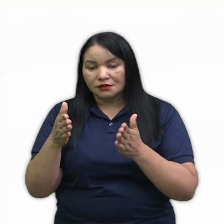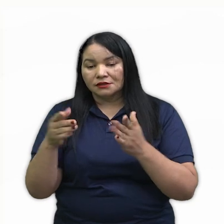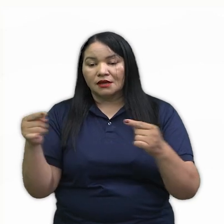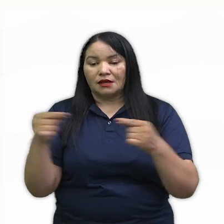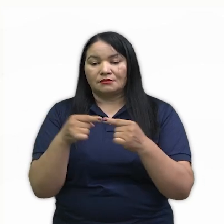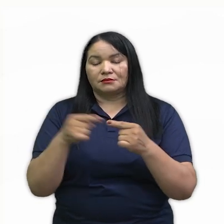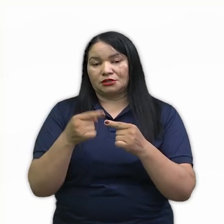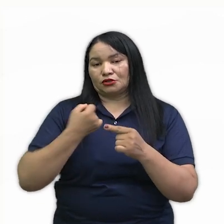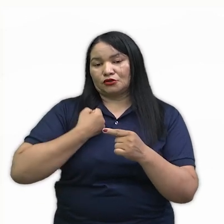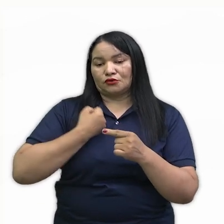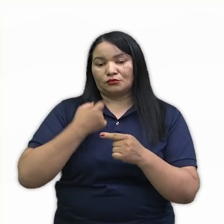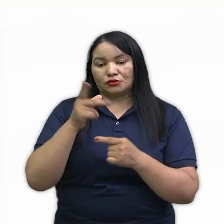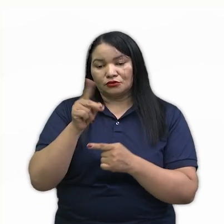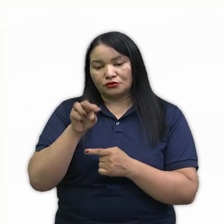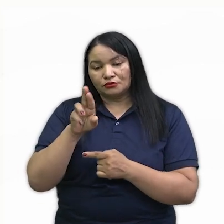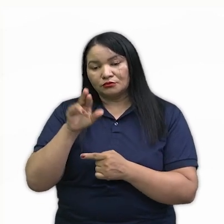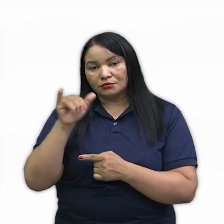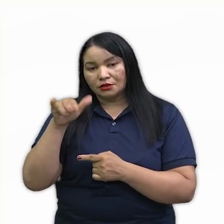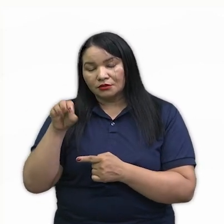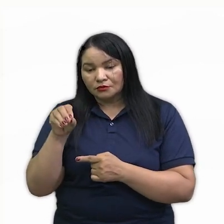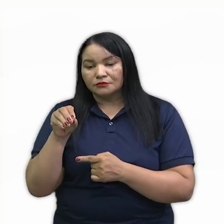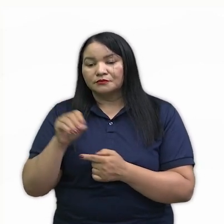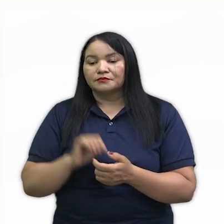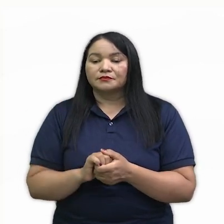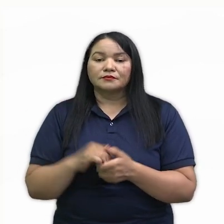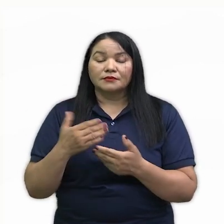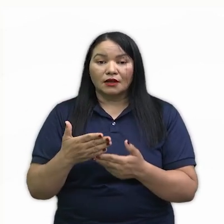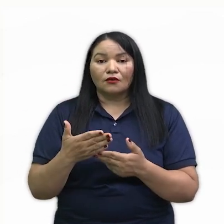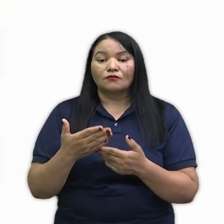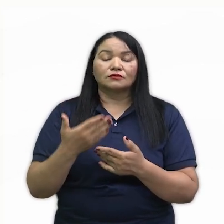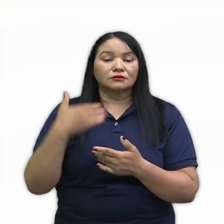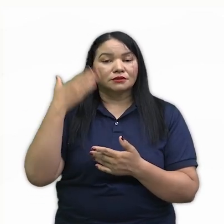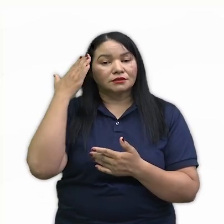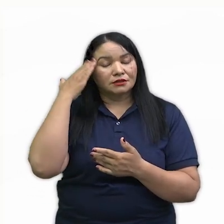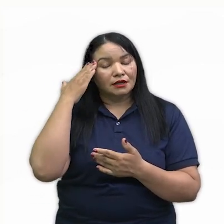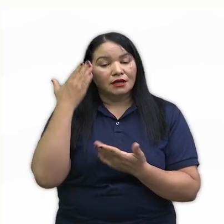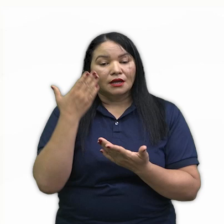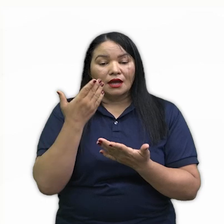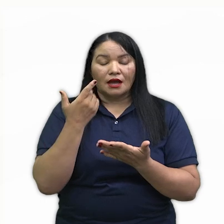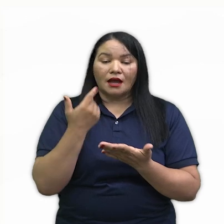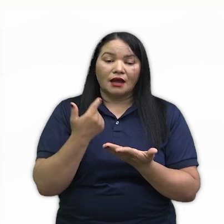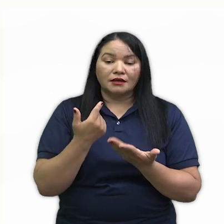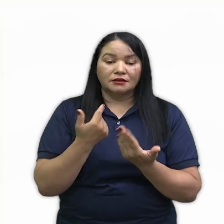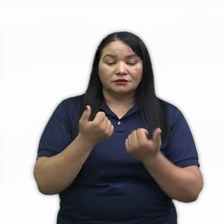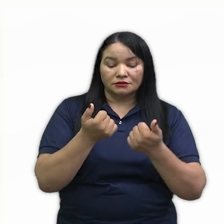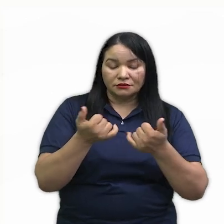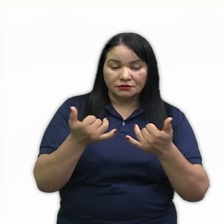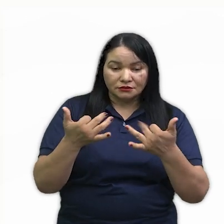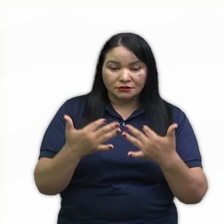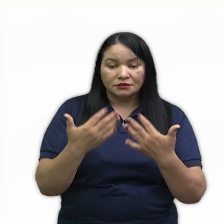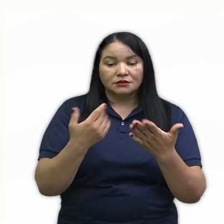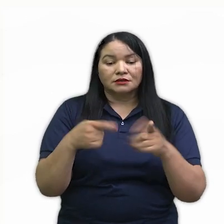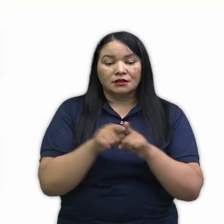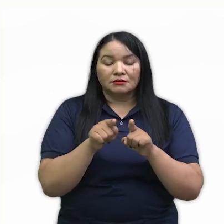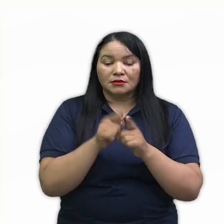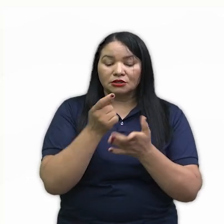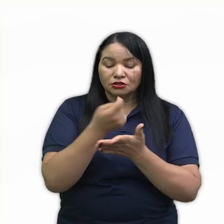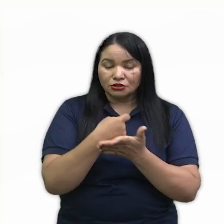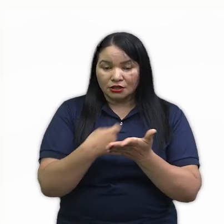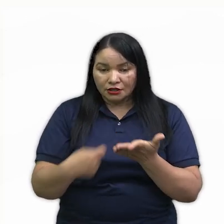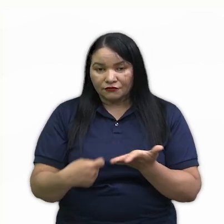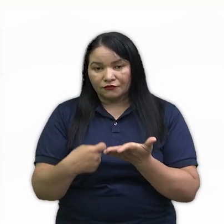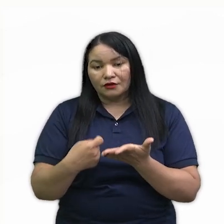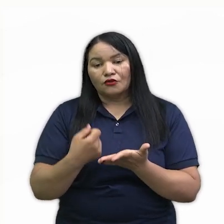partir dessa premissa, né, eu consigo definir, ou consigo escrever, os números